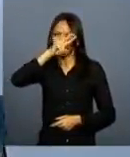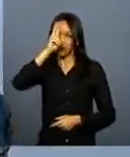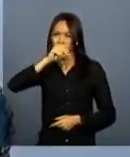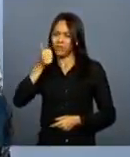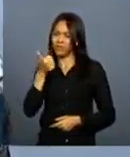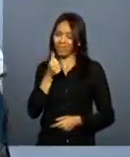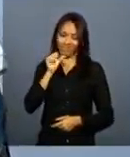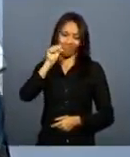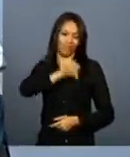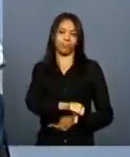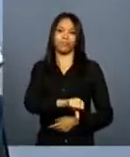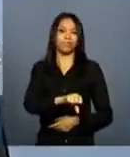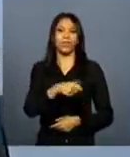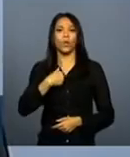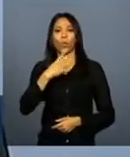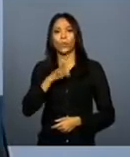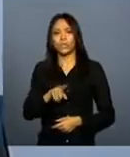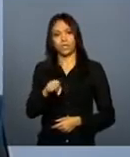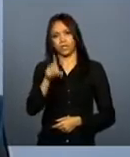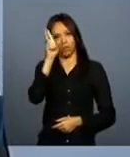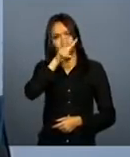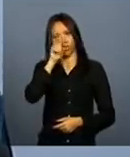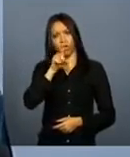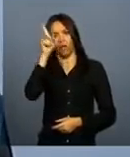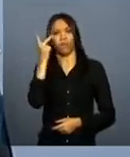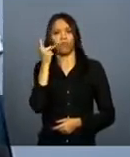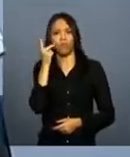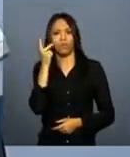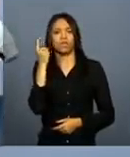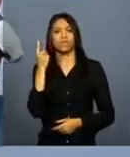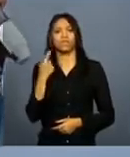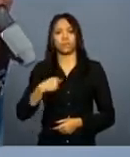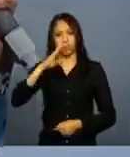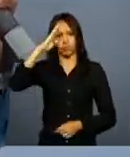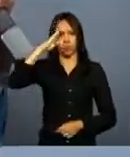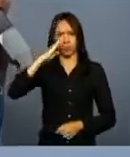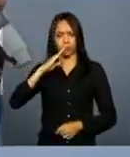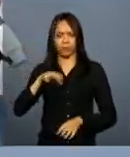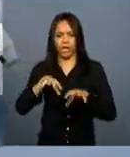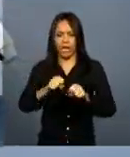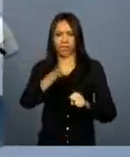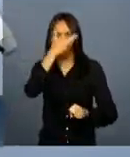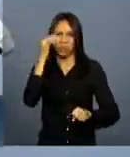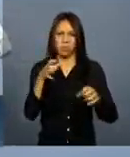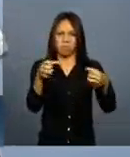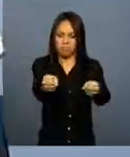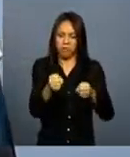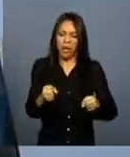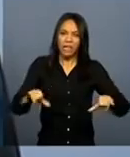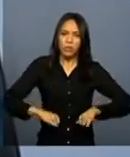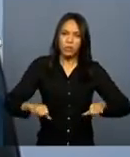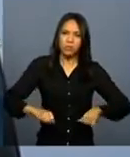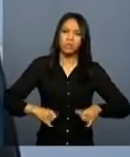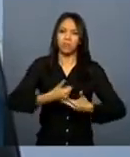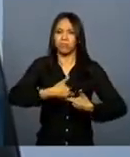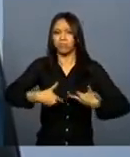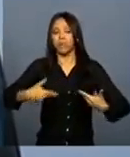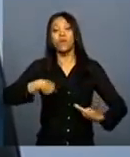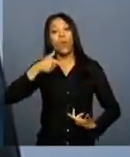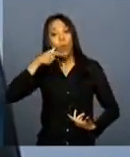Eu, particularmente, não conhecia, já tinha lido a semana passada, inspirada nessa, me preparando para esse debate, e ontem